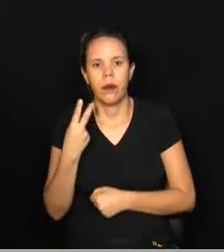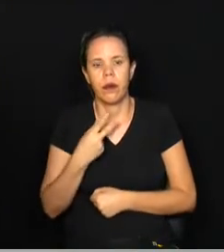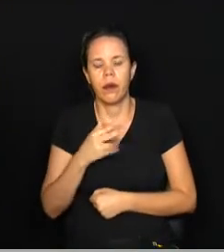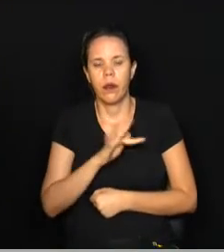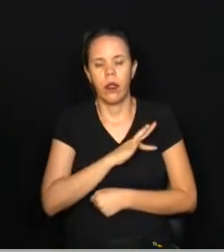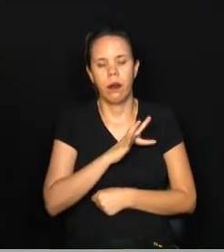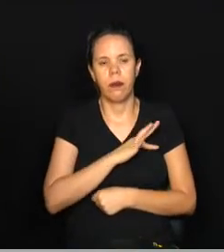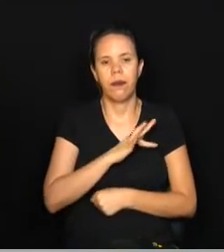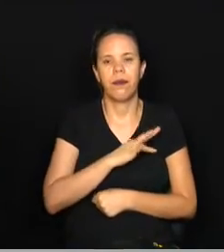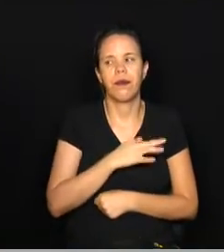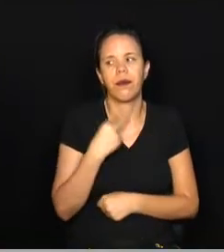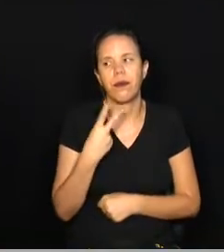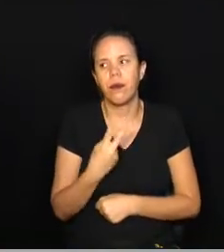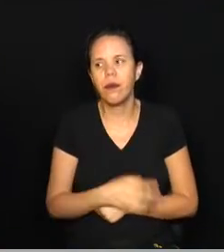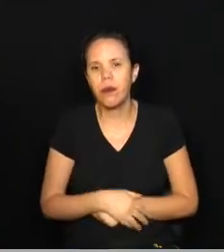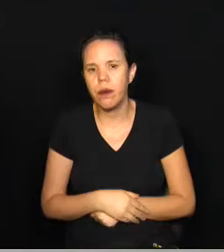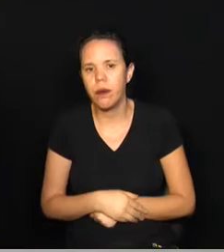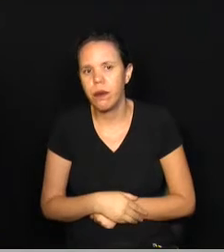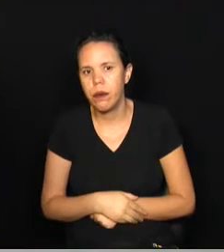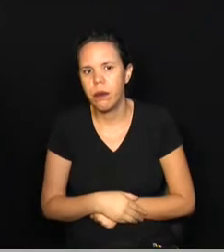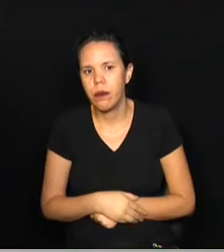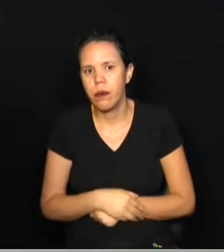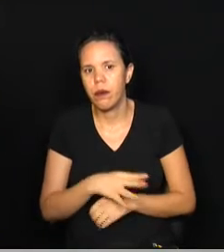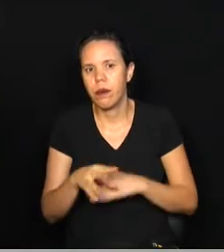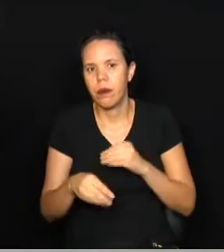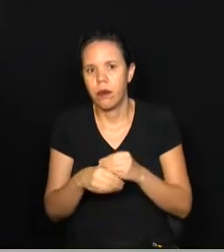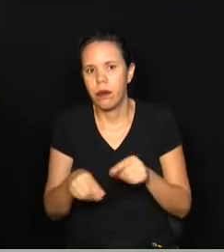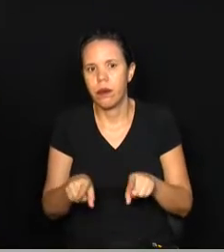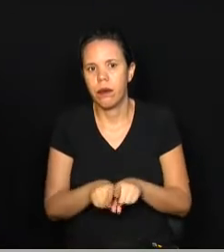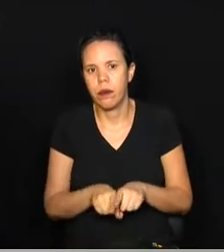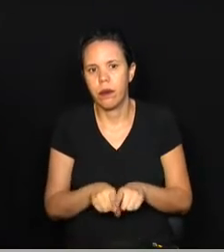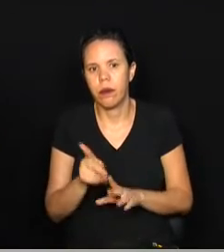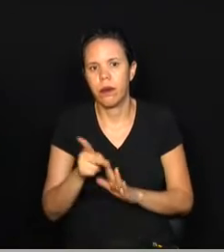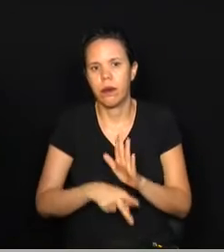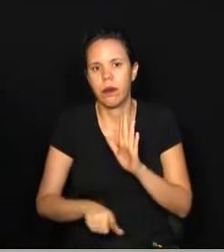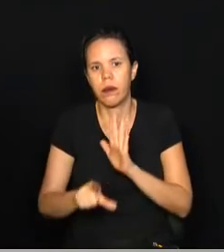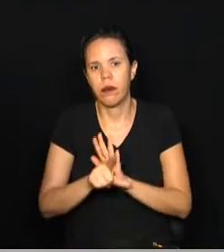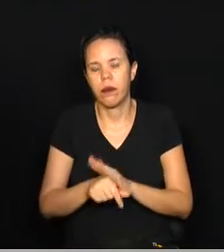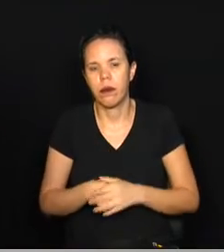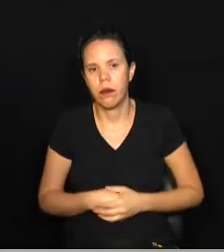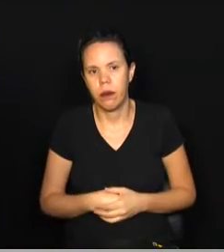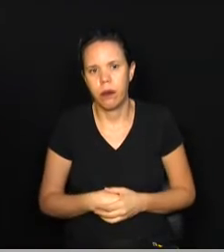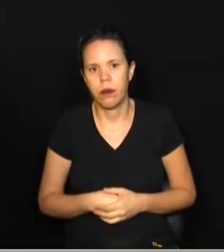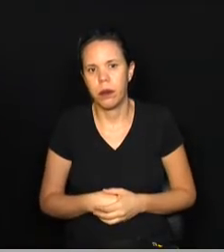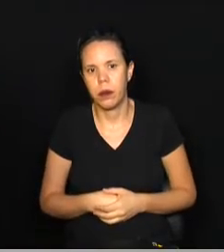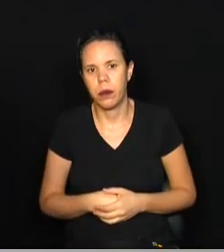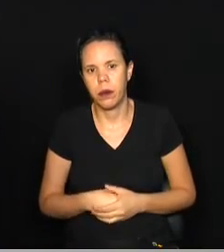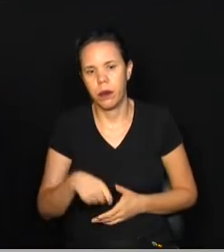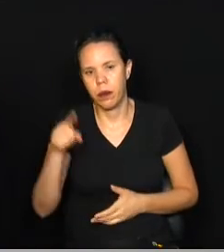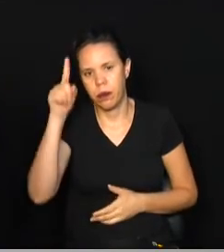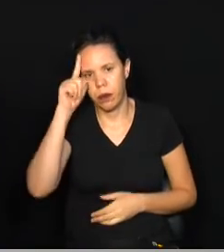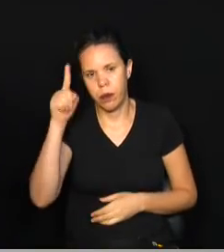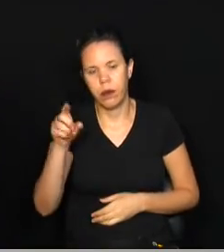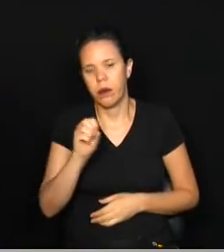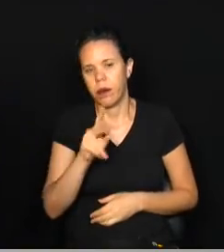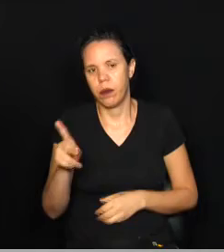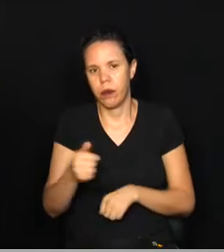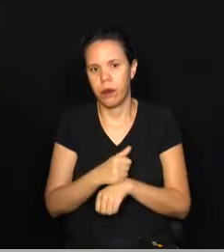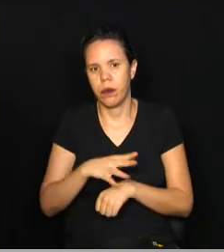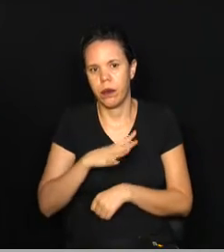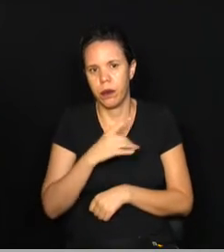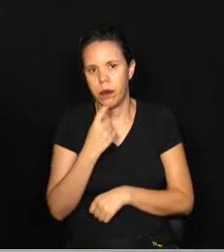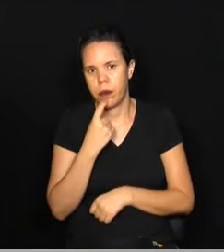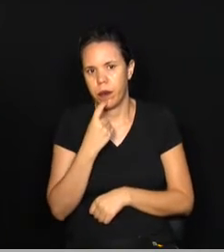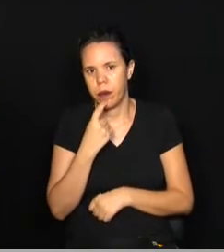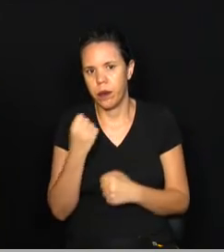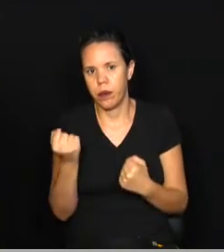Mendes, nobre vereador, que constitui, através desse projeto de lei, o Dia do Optometrista na cidade de Campinas. É